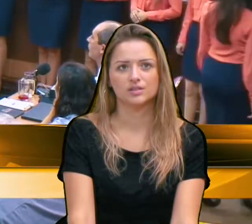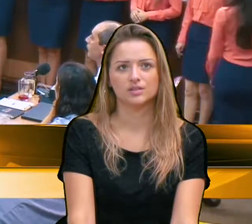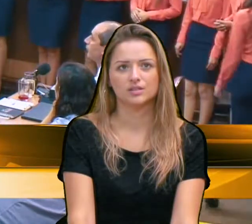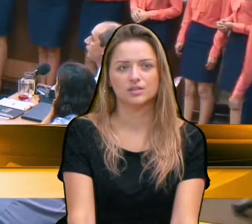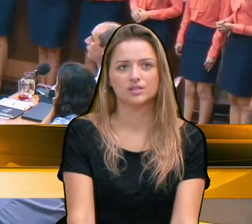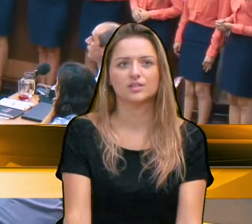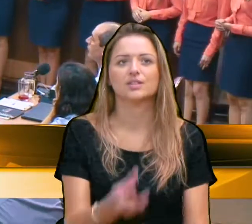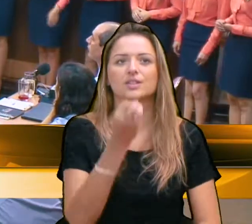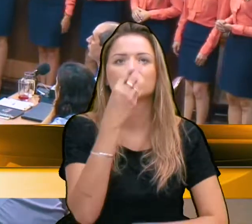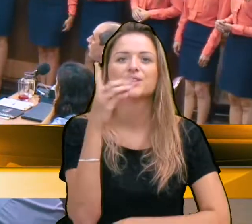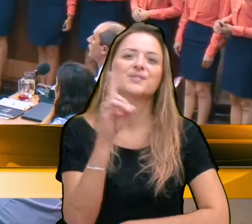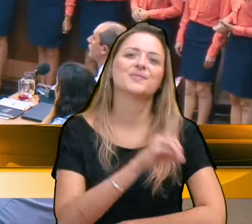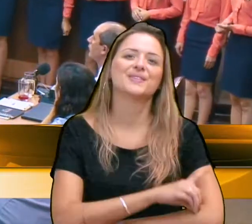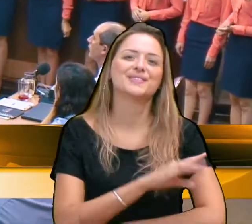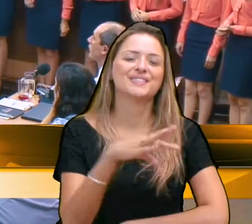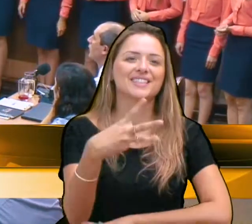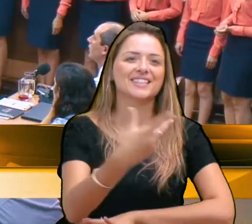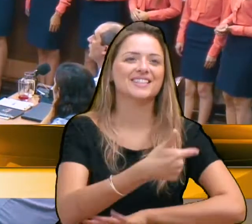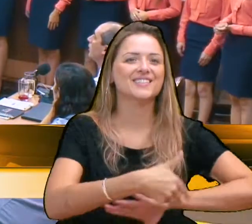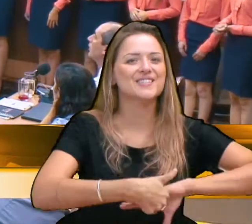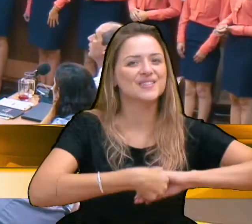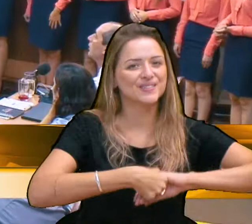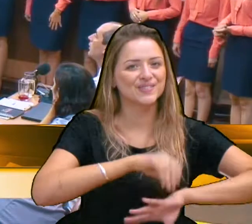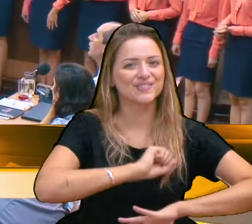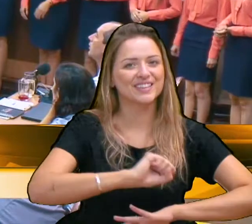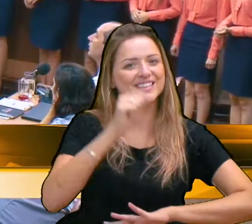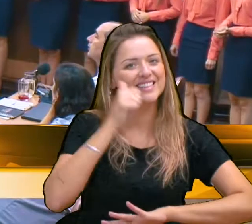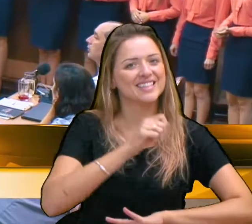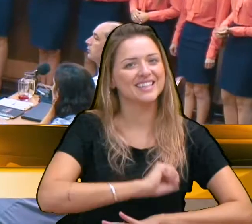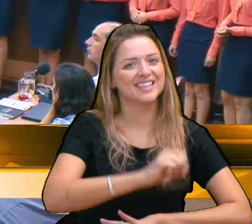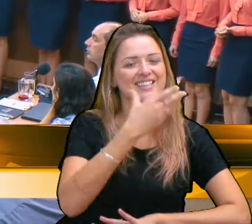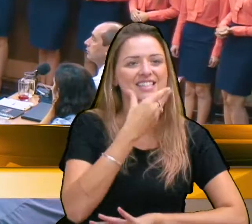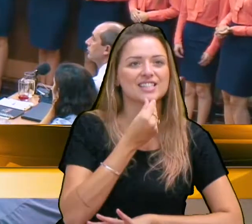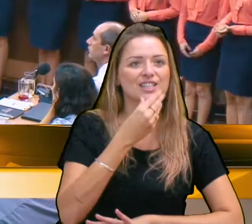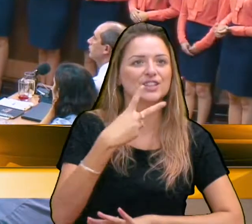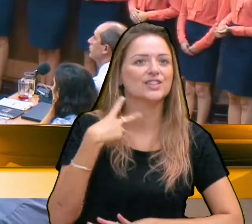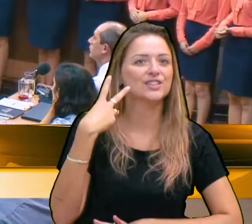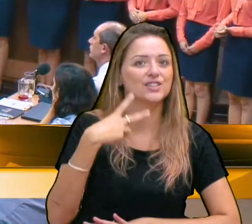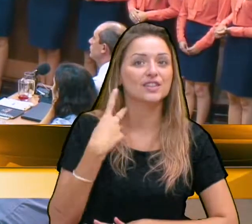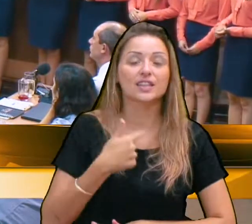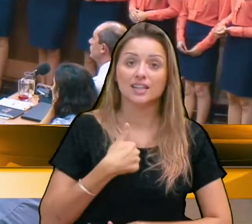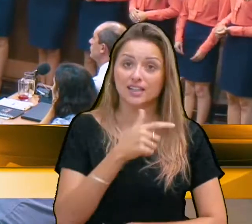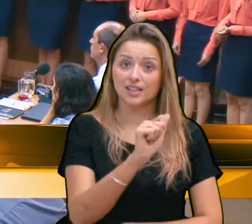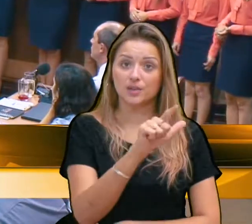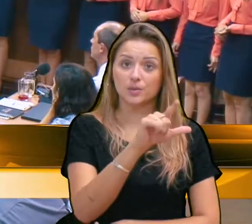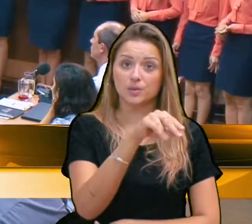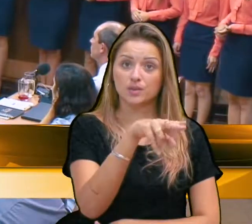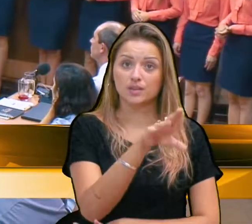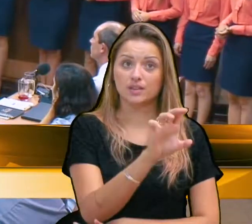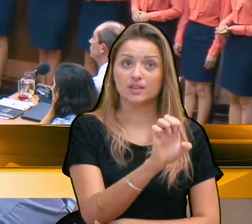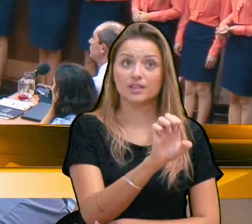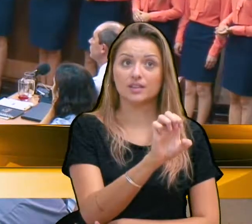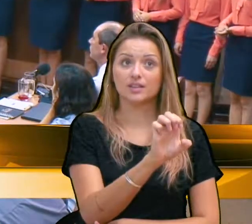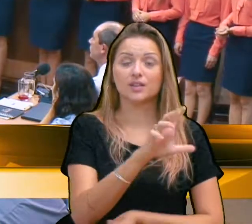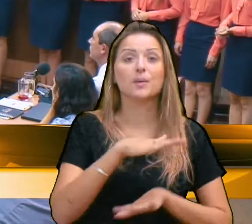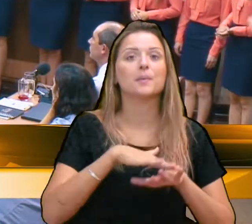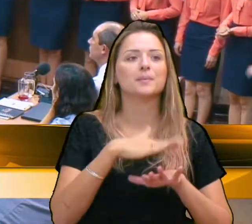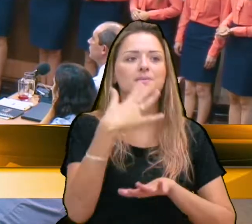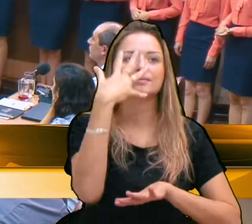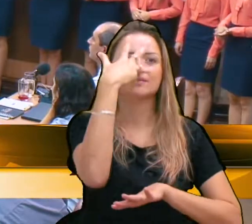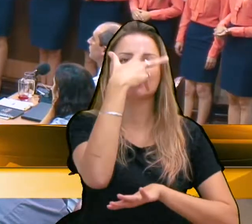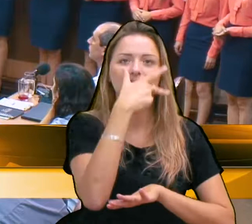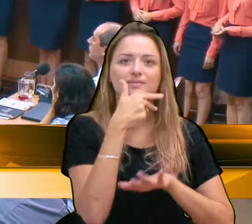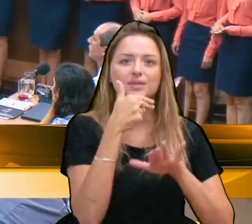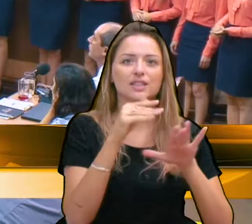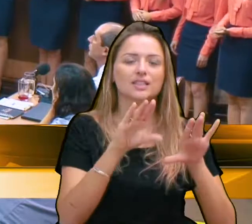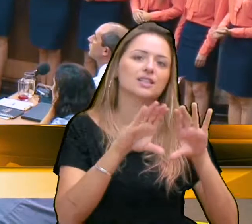Bom dia a todos. Cumprimento as senhoras e senhores vereadores. Eu sou Aline da Costa Mesomo, mais bela comunitária de Caxias